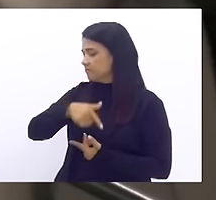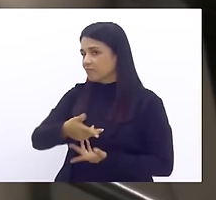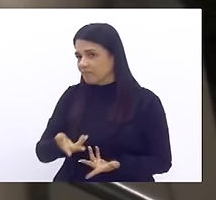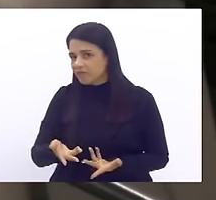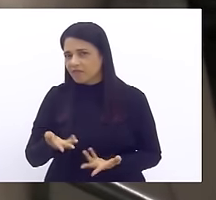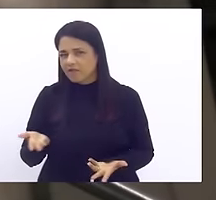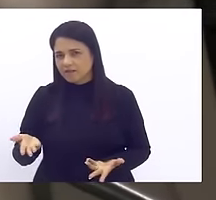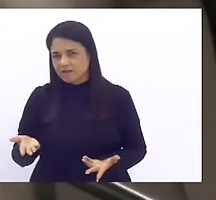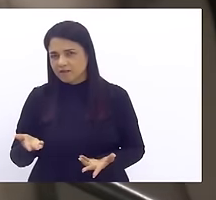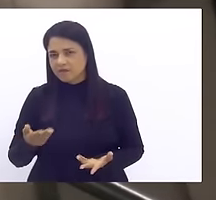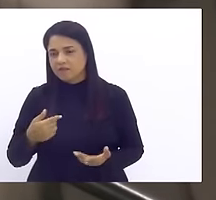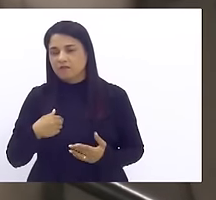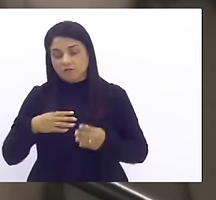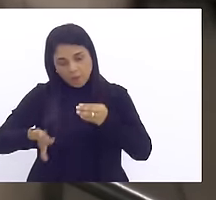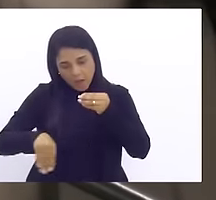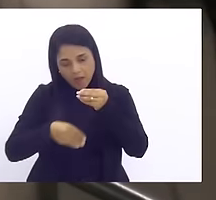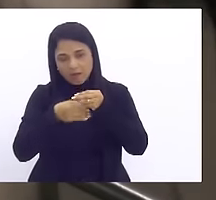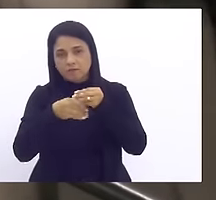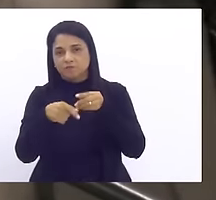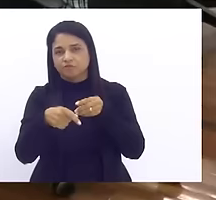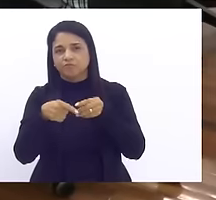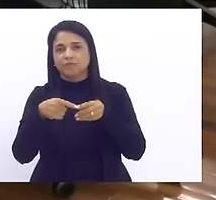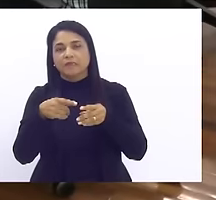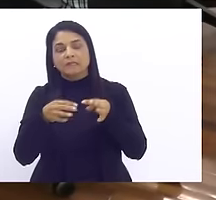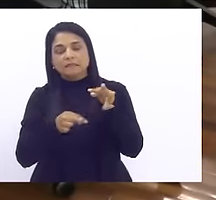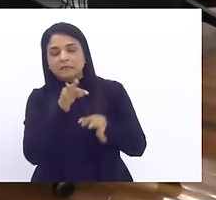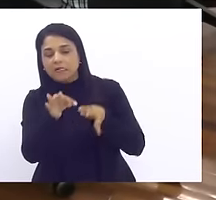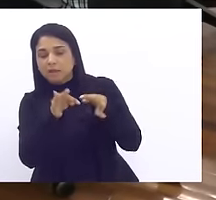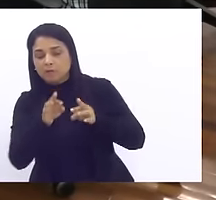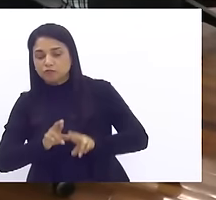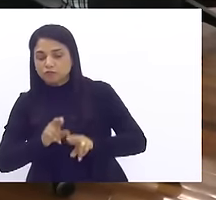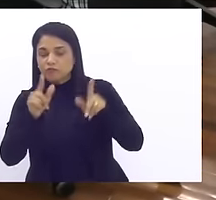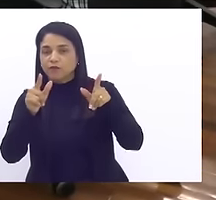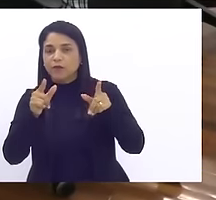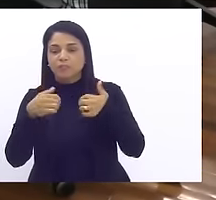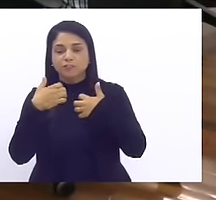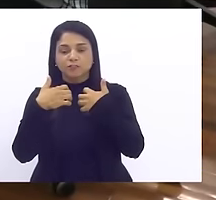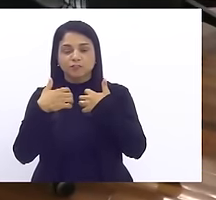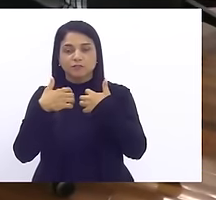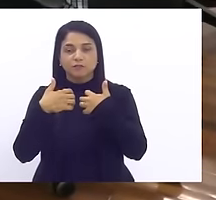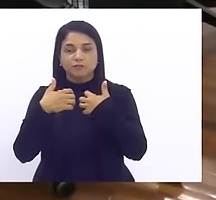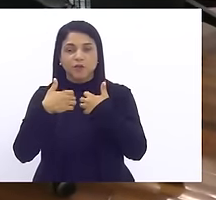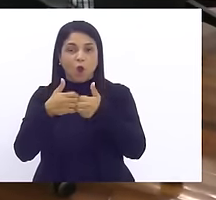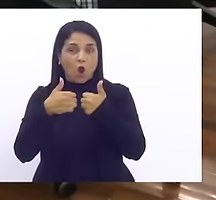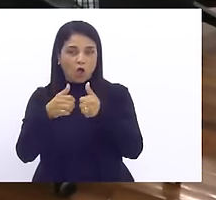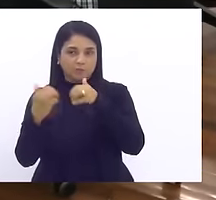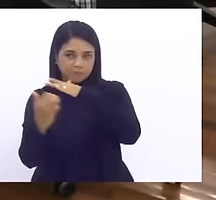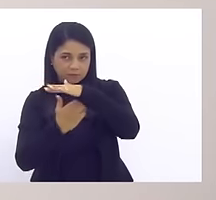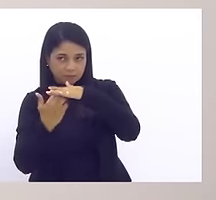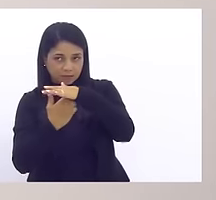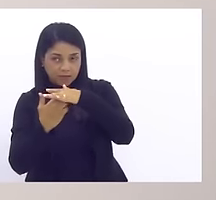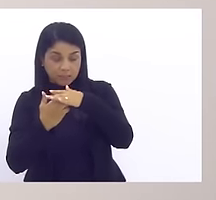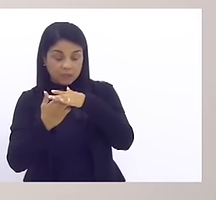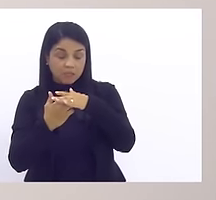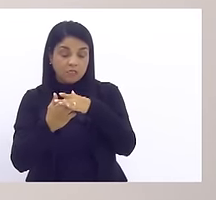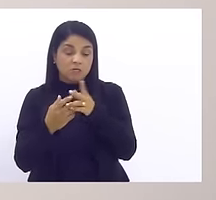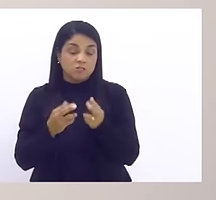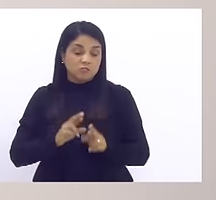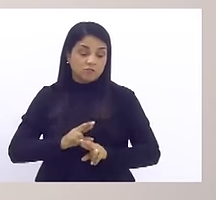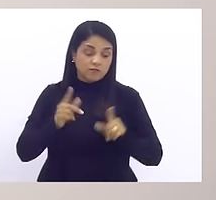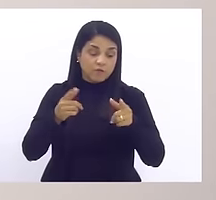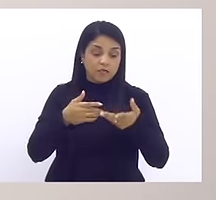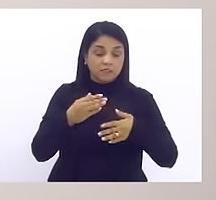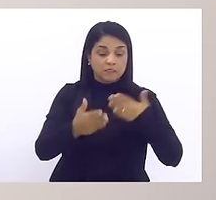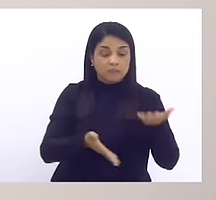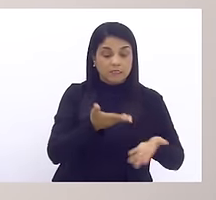só posso só pegar aqui desse tratamento diferenciado para Quais empresas de ônibus e com o cidadão eu tenho aqui diversas imagens